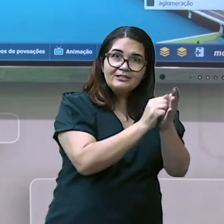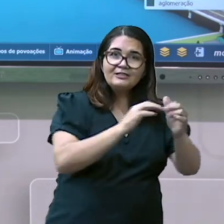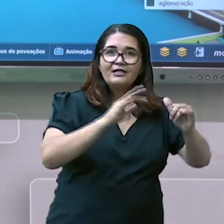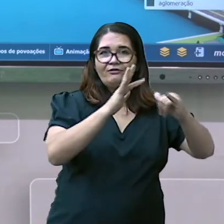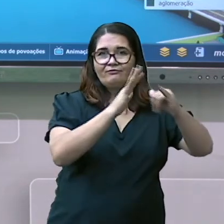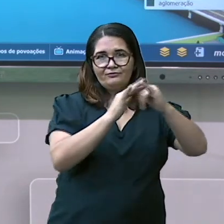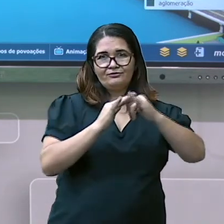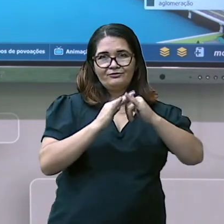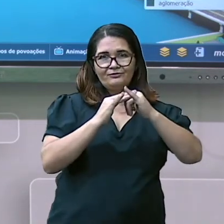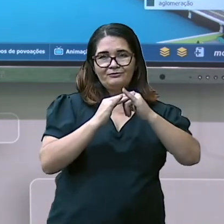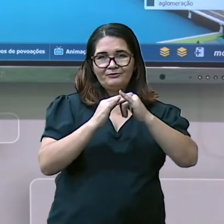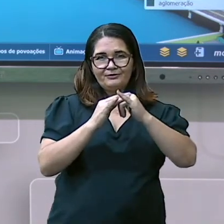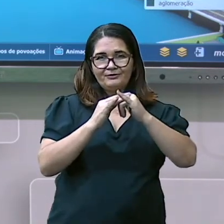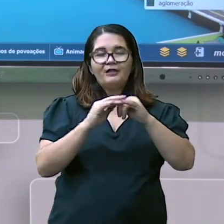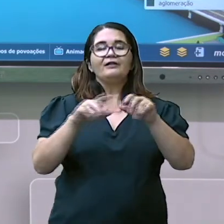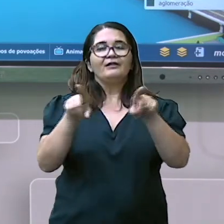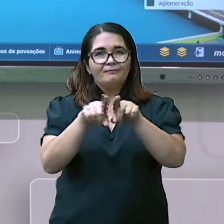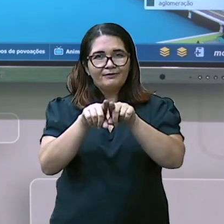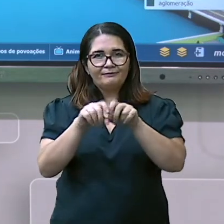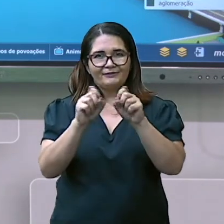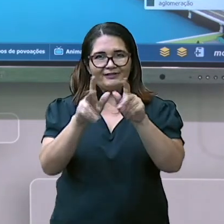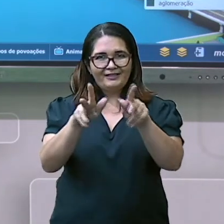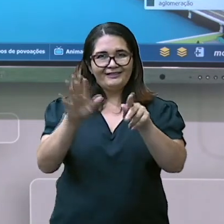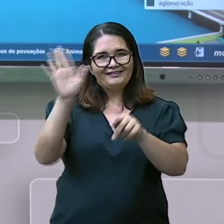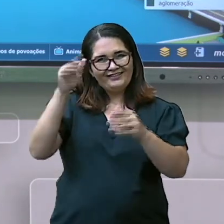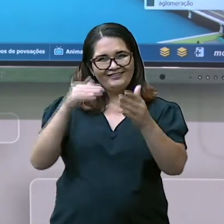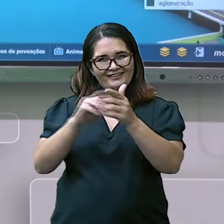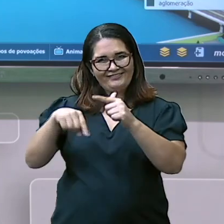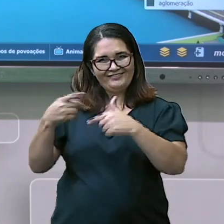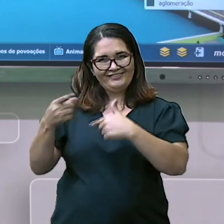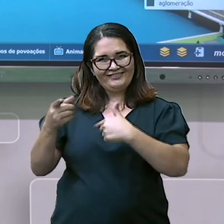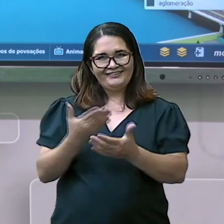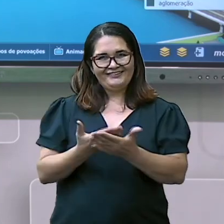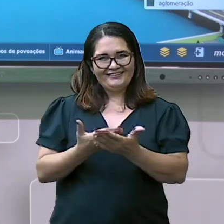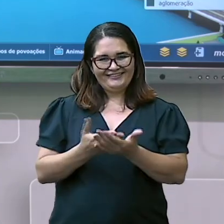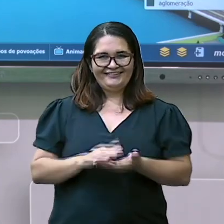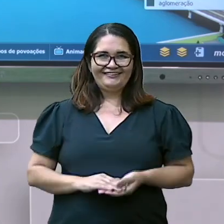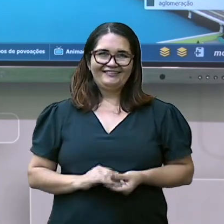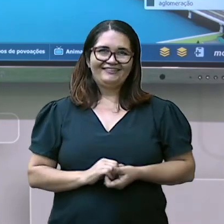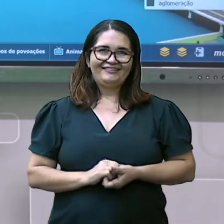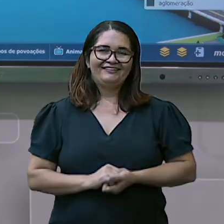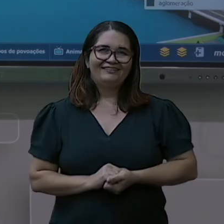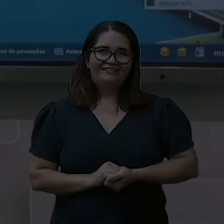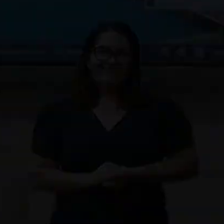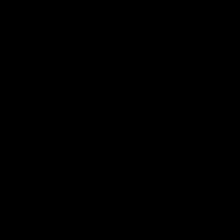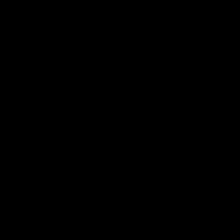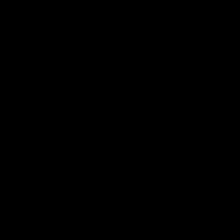nossas redes sociais, SMED-GV. Tchau, tchau! Até a próxima!